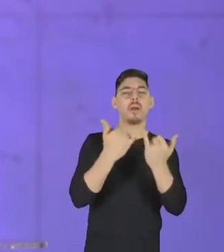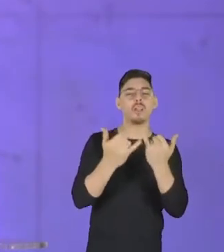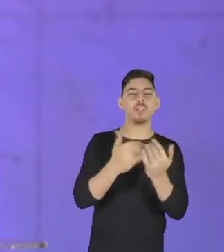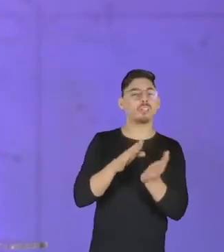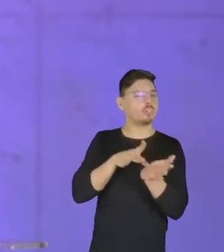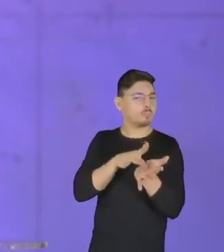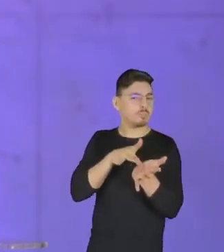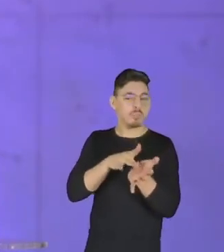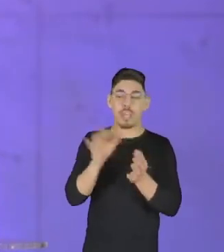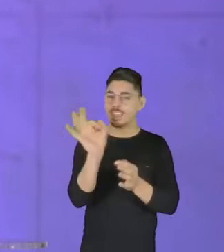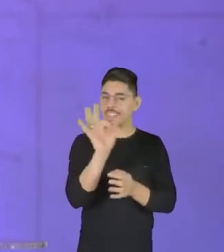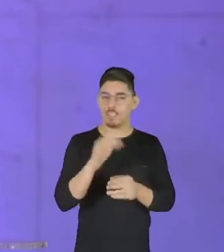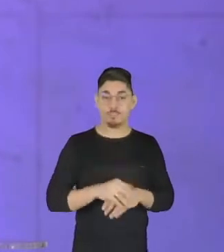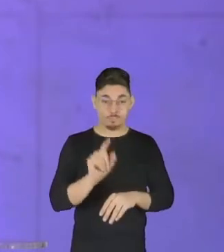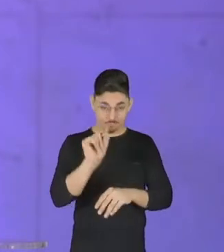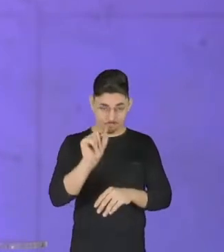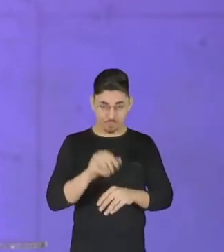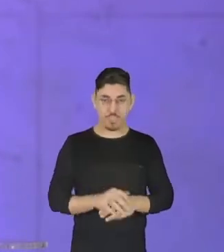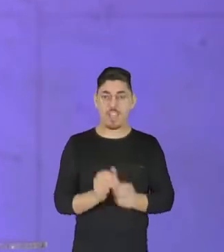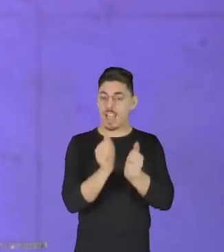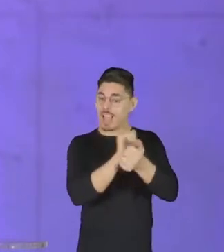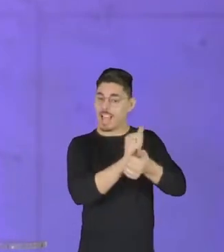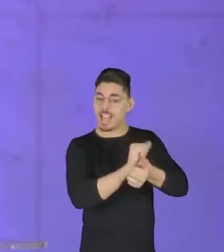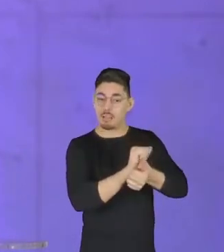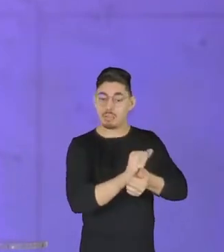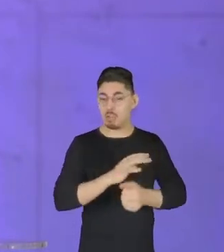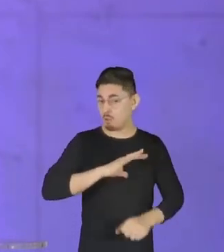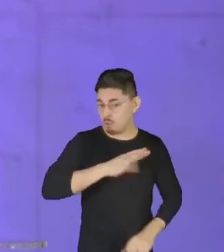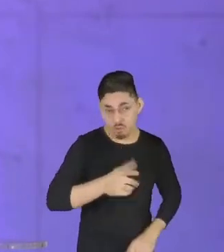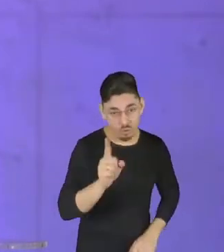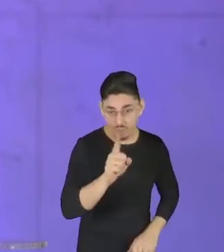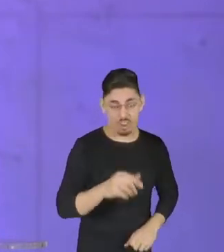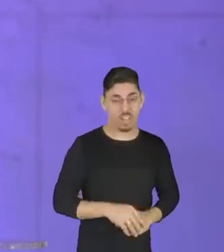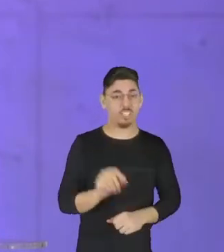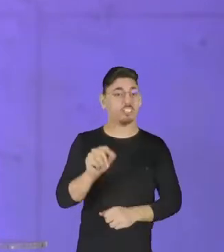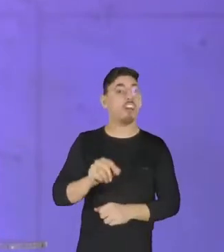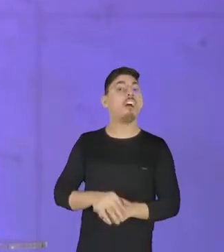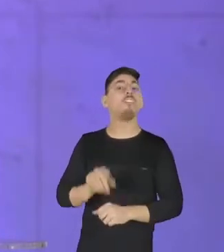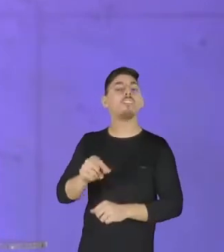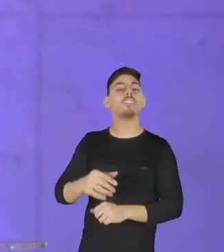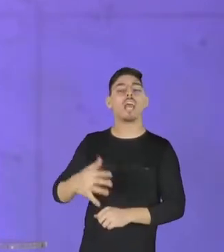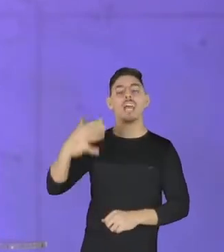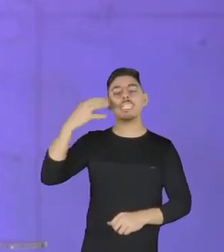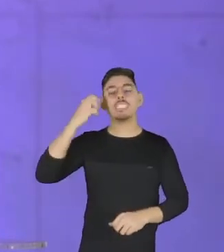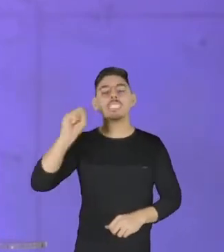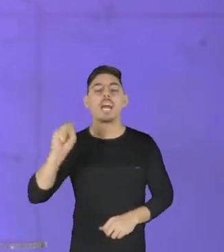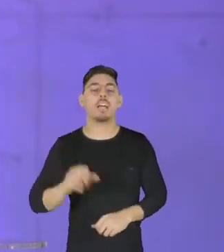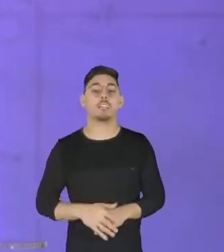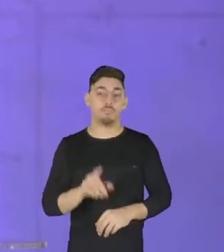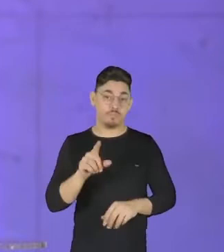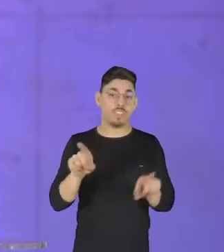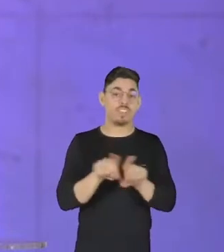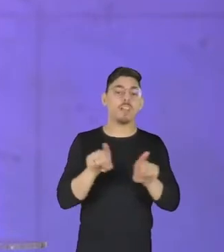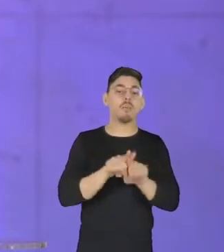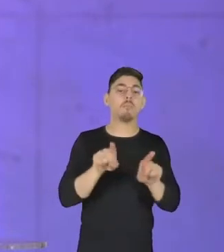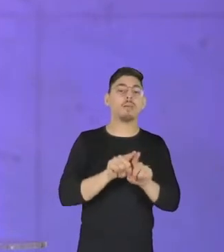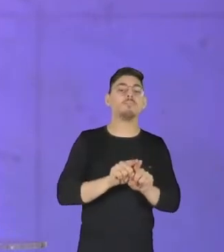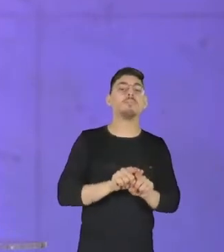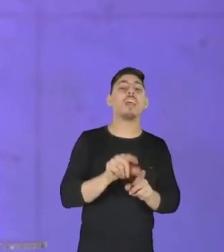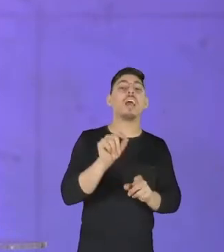Abraão não tinha coragem suficiente para assumir Sara como sua esposa. Jacó contou mentiras